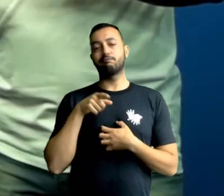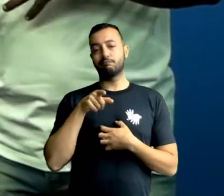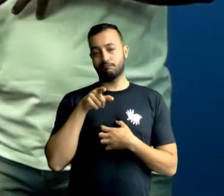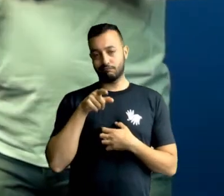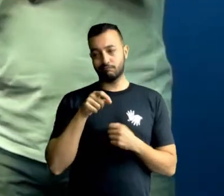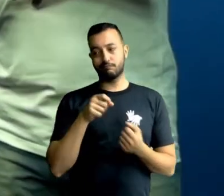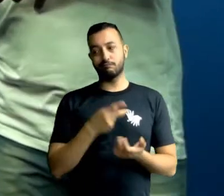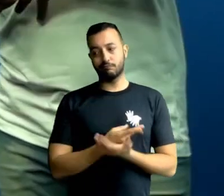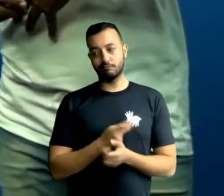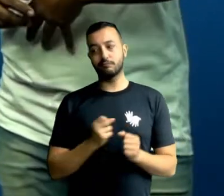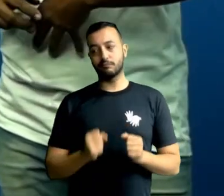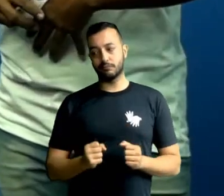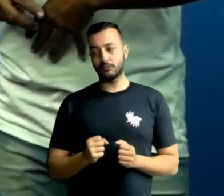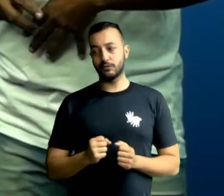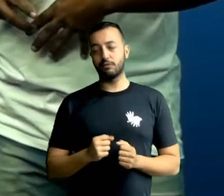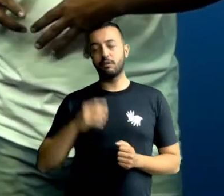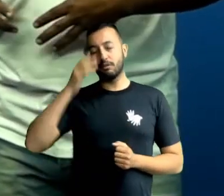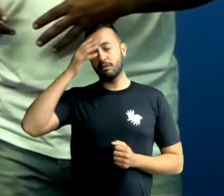por exemplo,